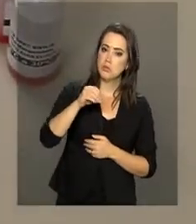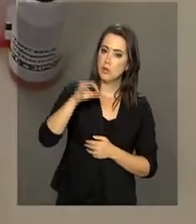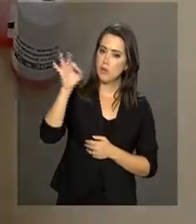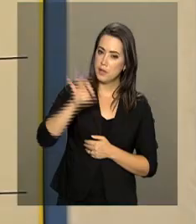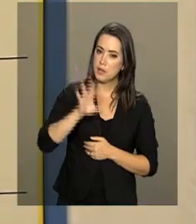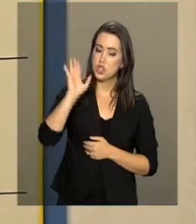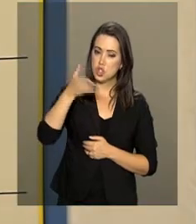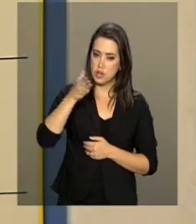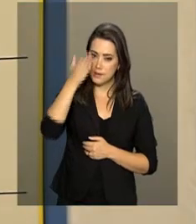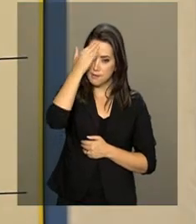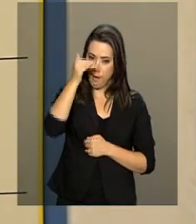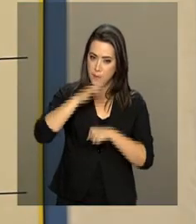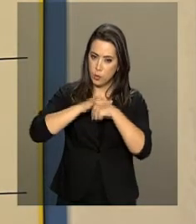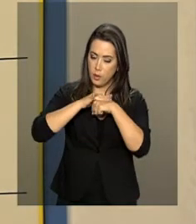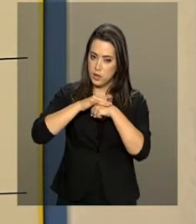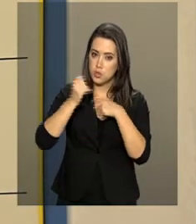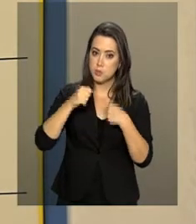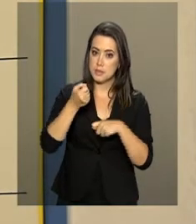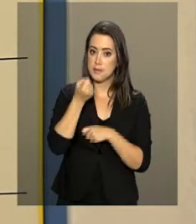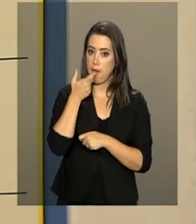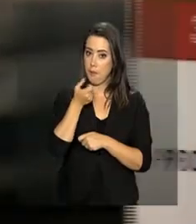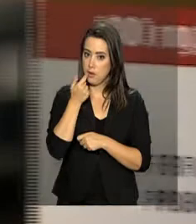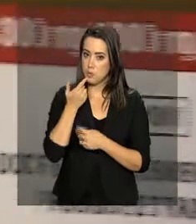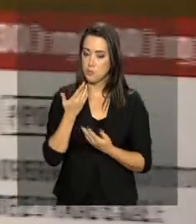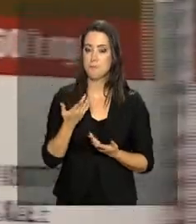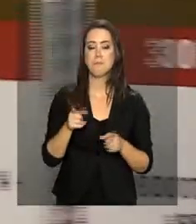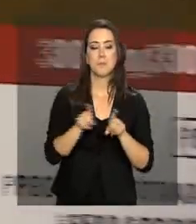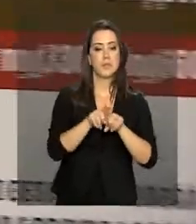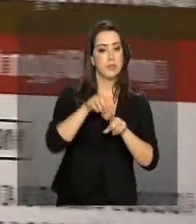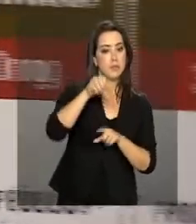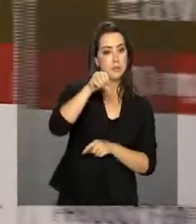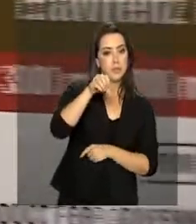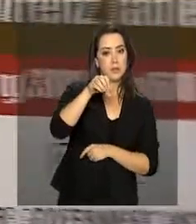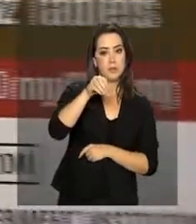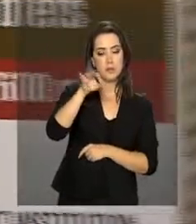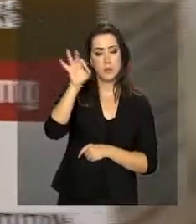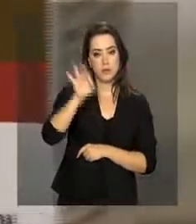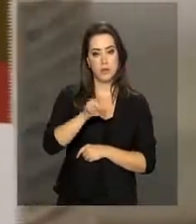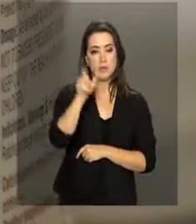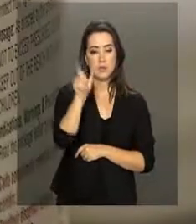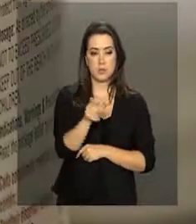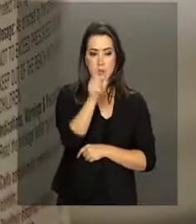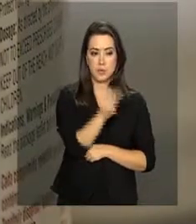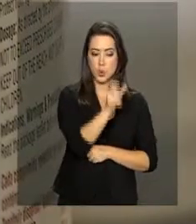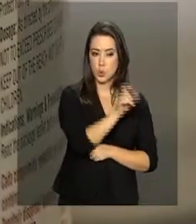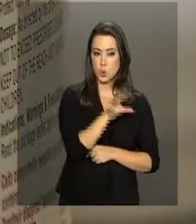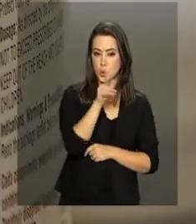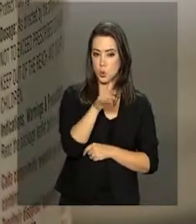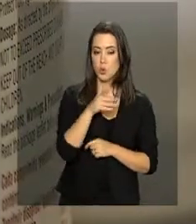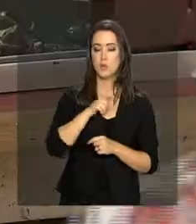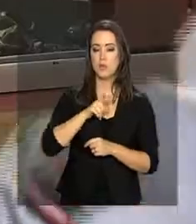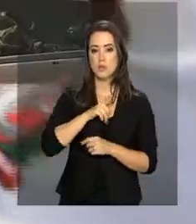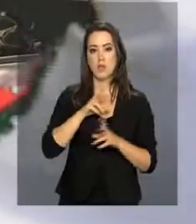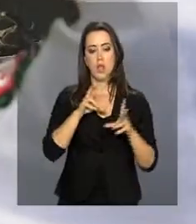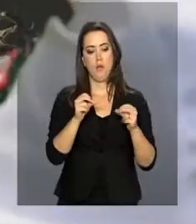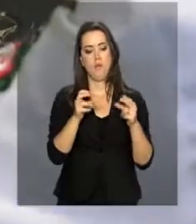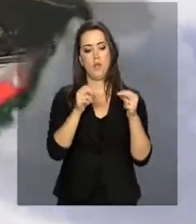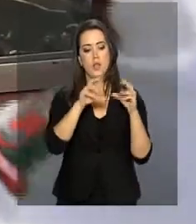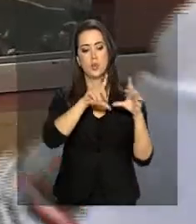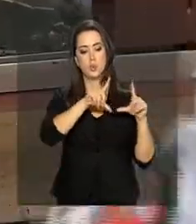já foi diagnosticado receber o tratamento e 90% dessas pessoas tenham carga viral